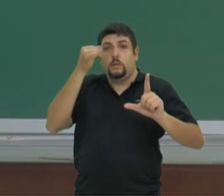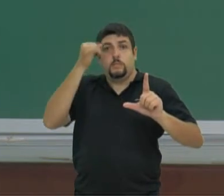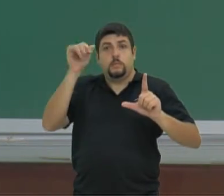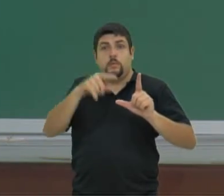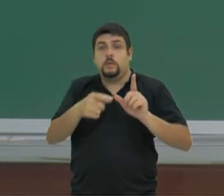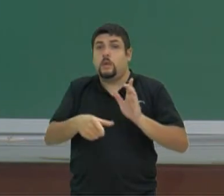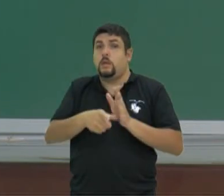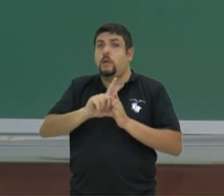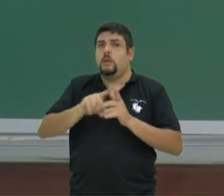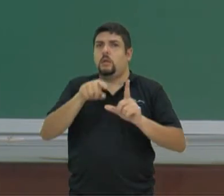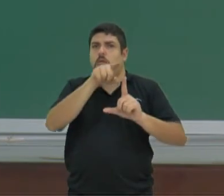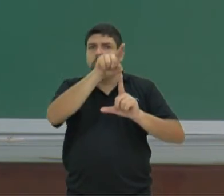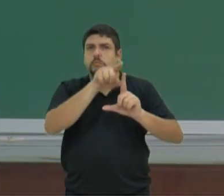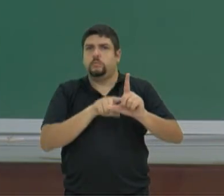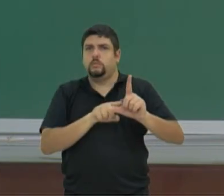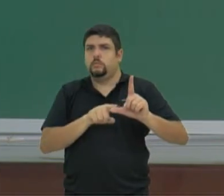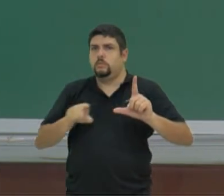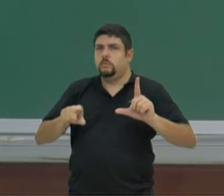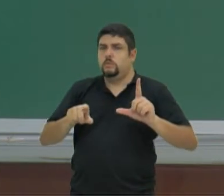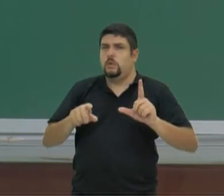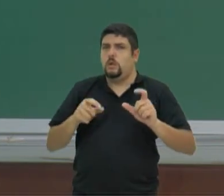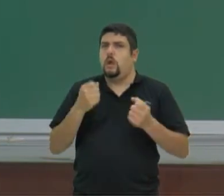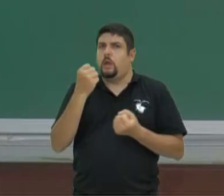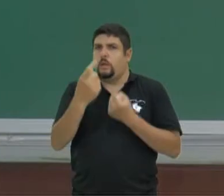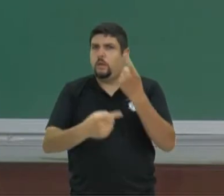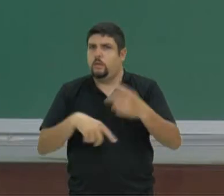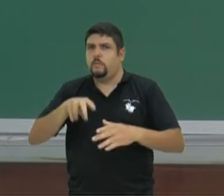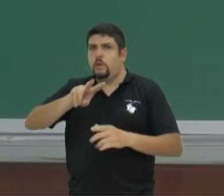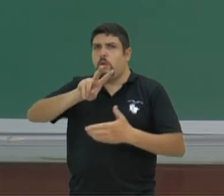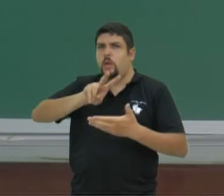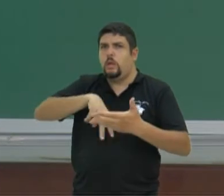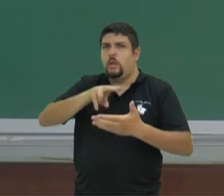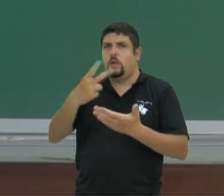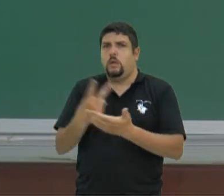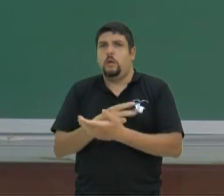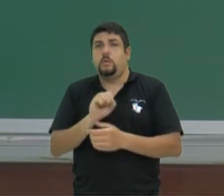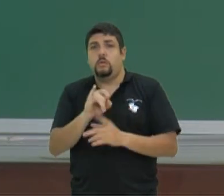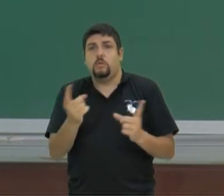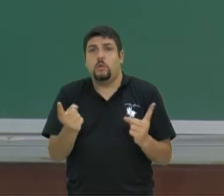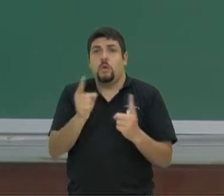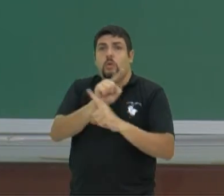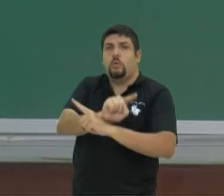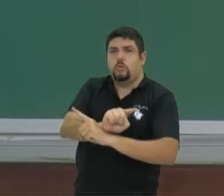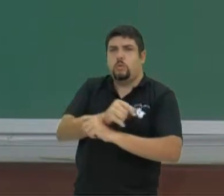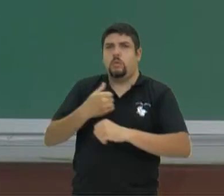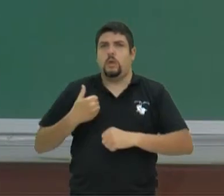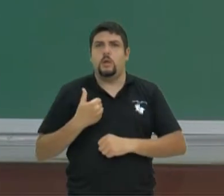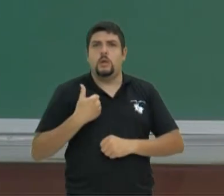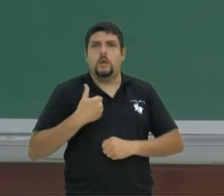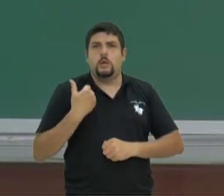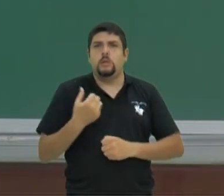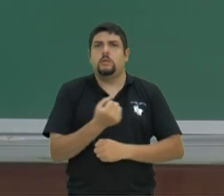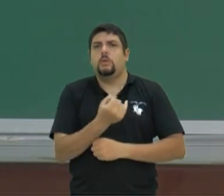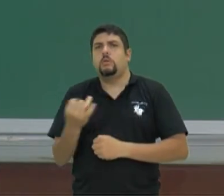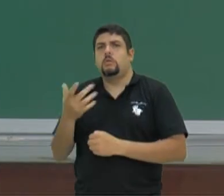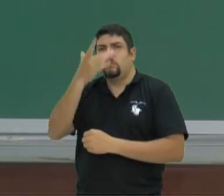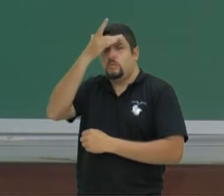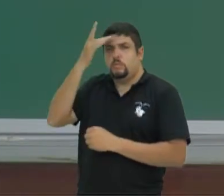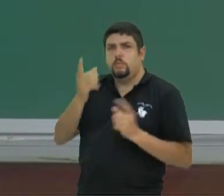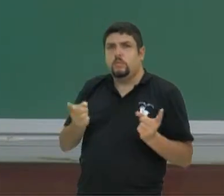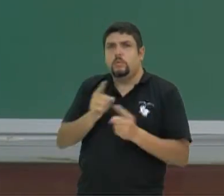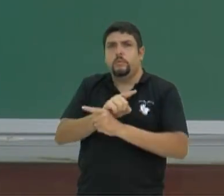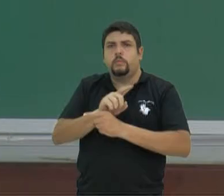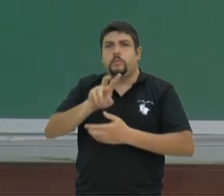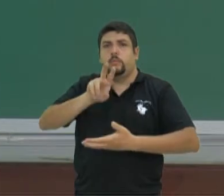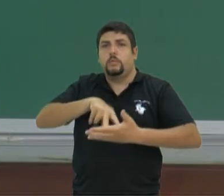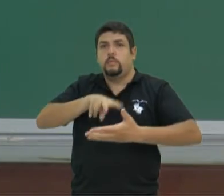leitura, certo? E às vezes a gente acaba lendo errado. Se eu lesse as idades aqui e as frequências aqui, a interpretação do exercício ia ficar errada,